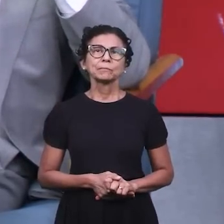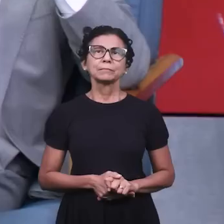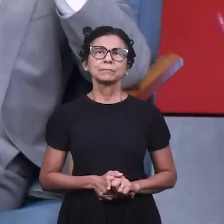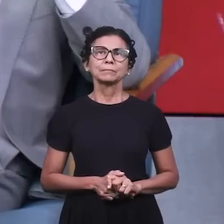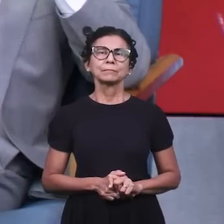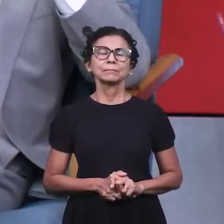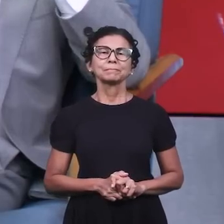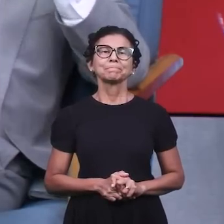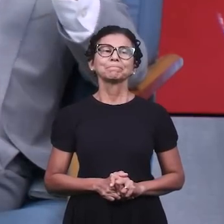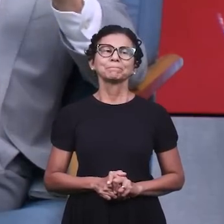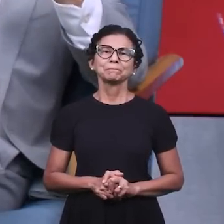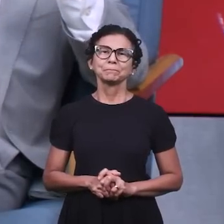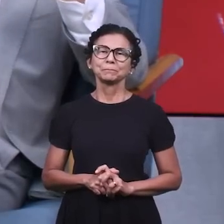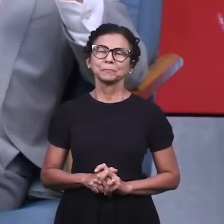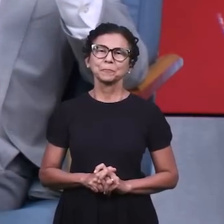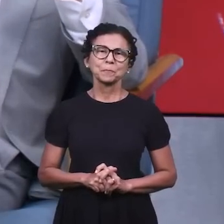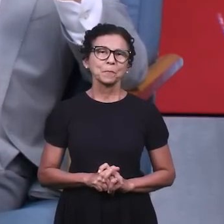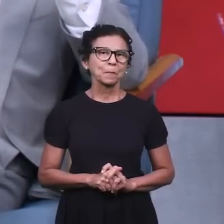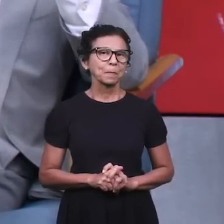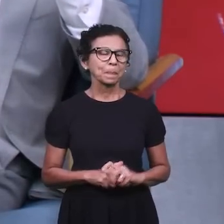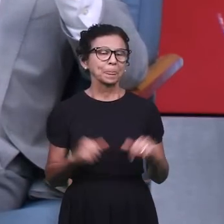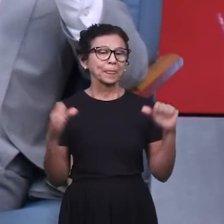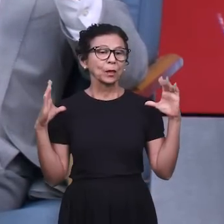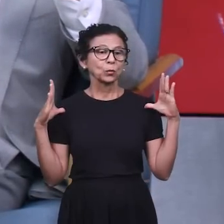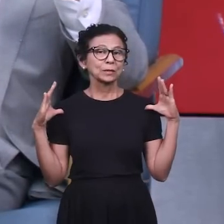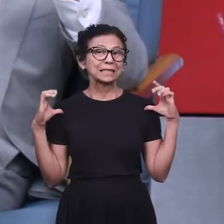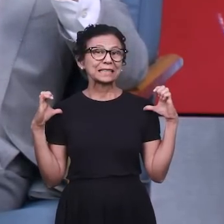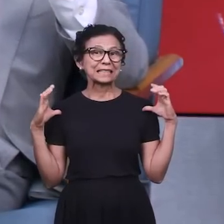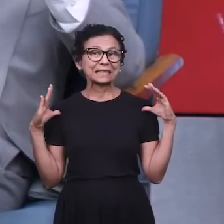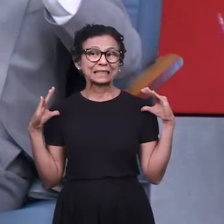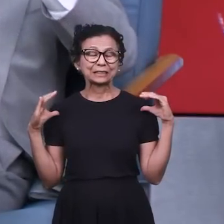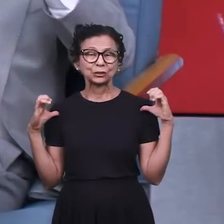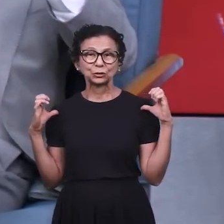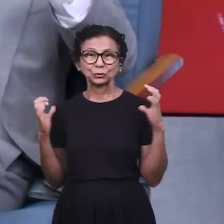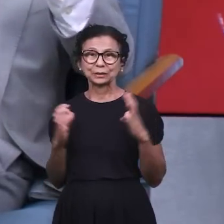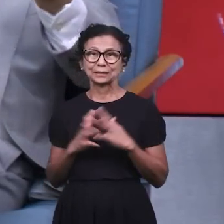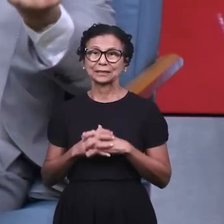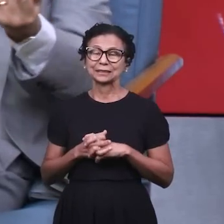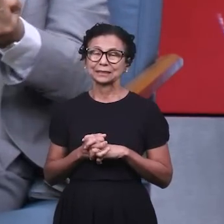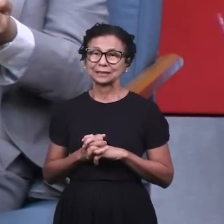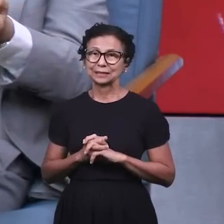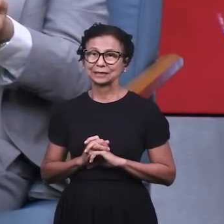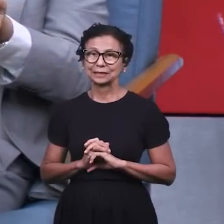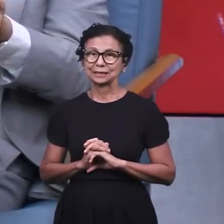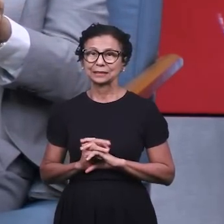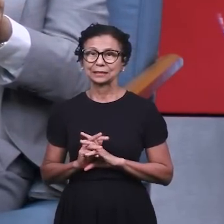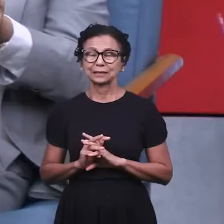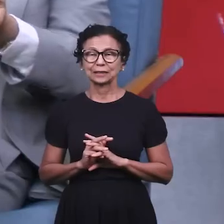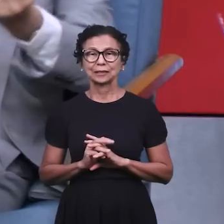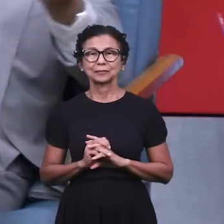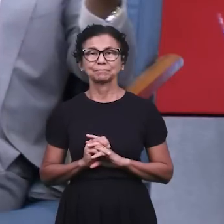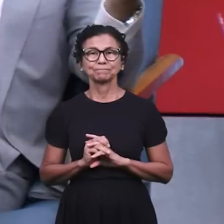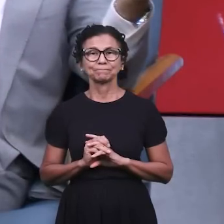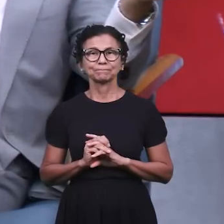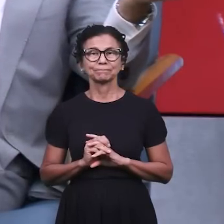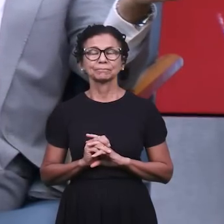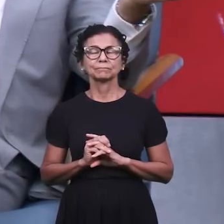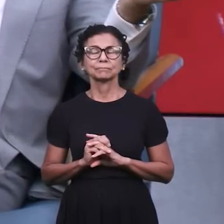interessante. Uma ministração de anjos provocada